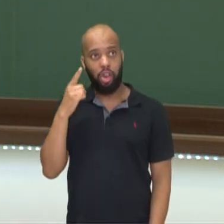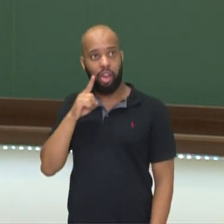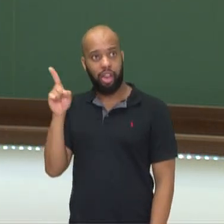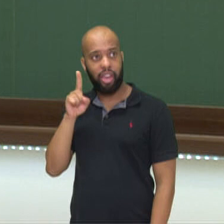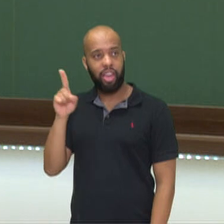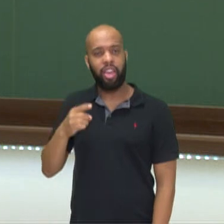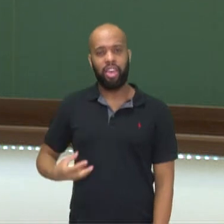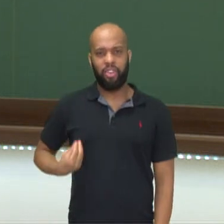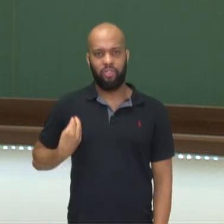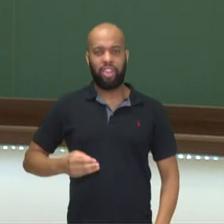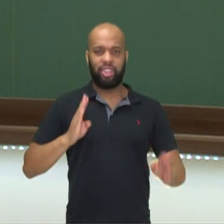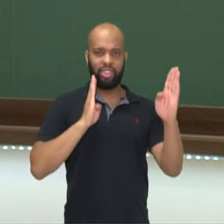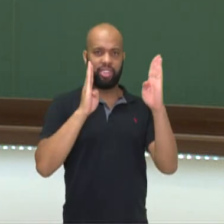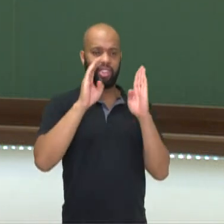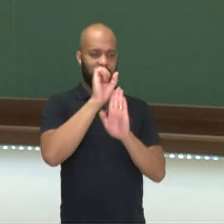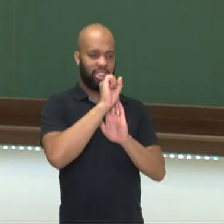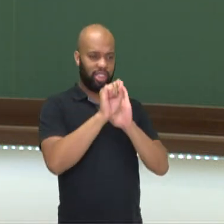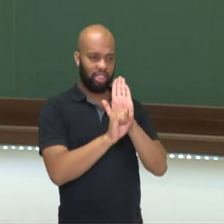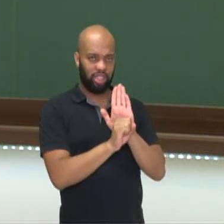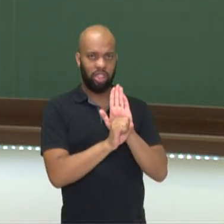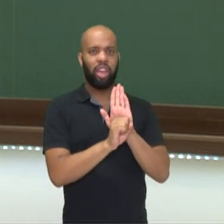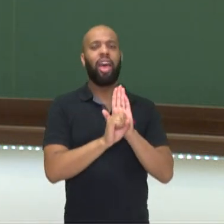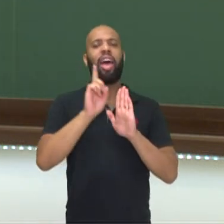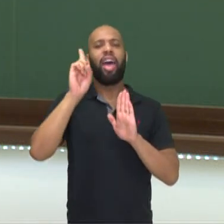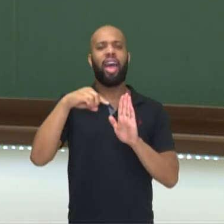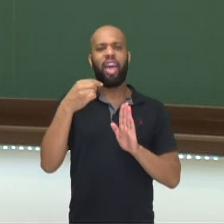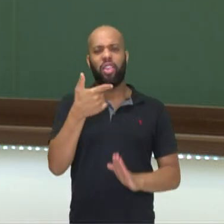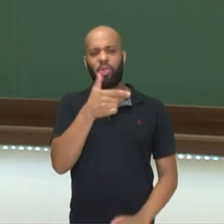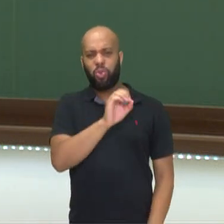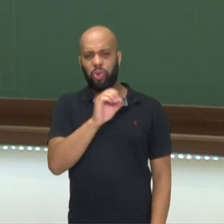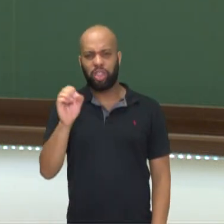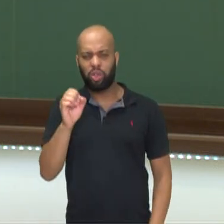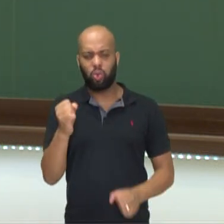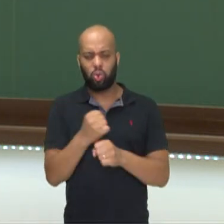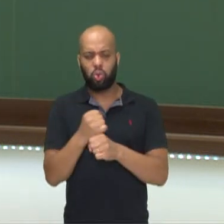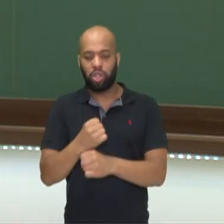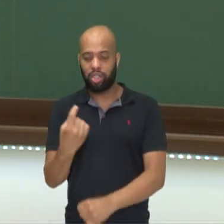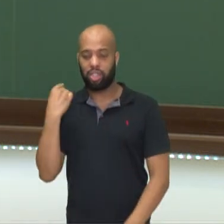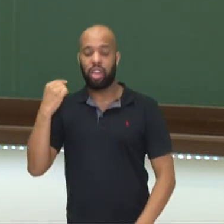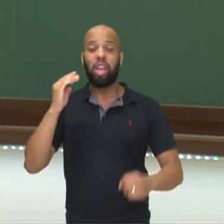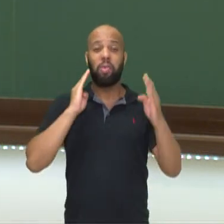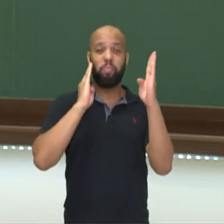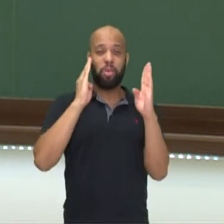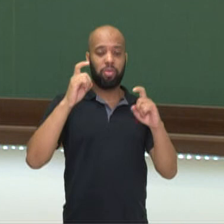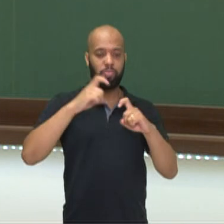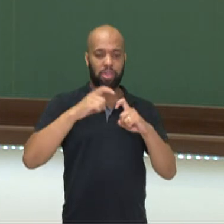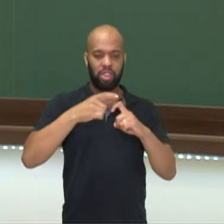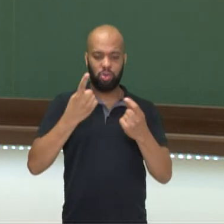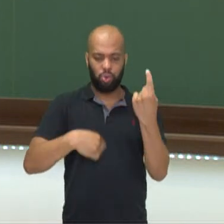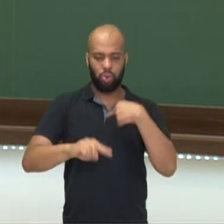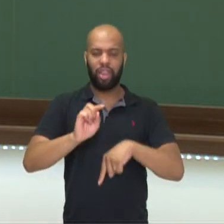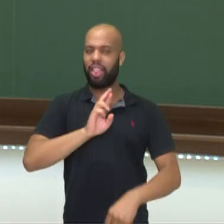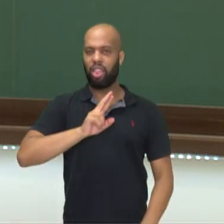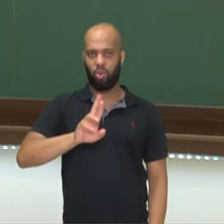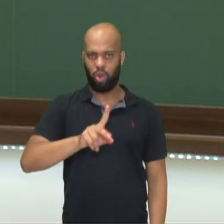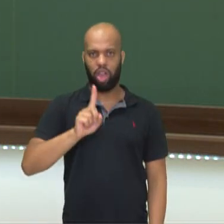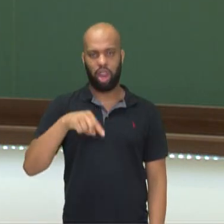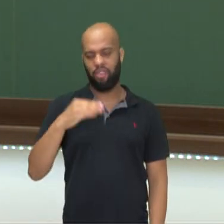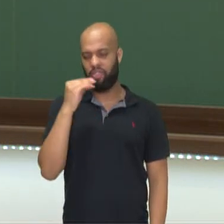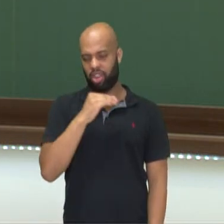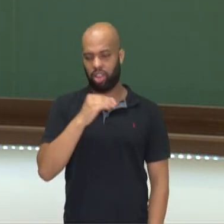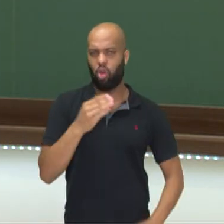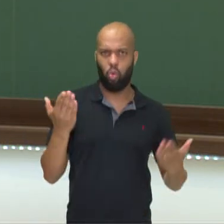viveram ali no século XIX, pouco mais de 200 anos atrás. E a medicina na época não era muito avançada como hoje em